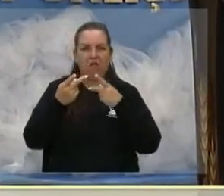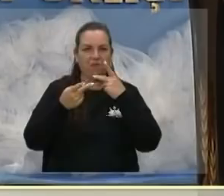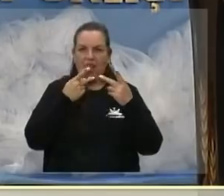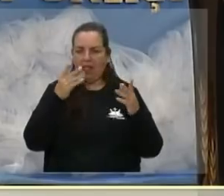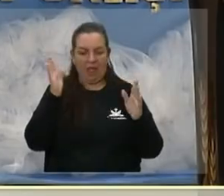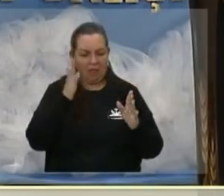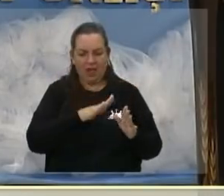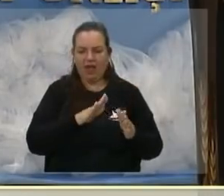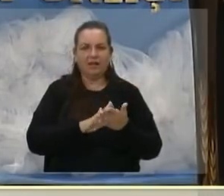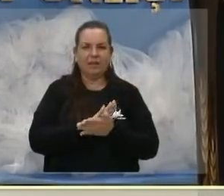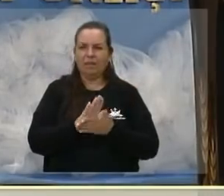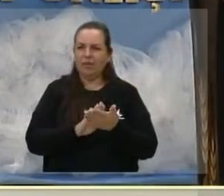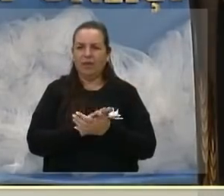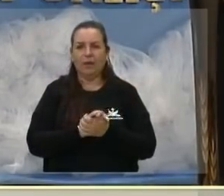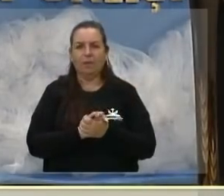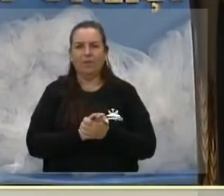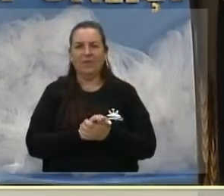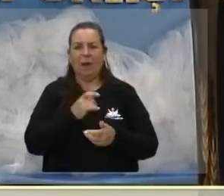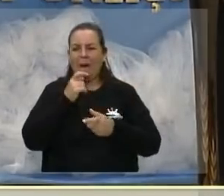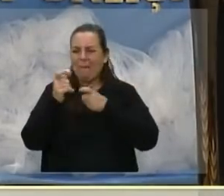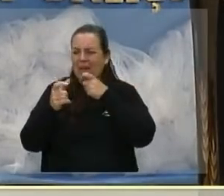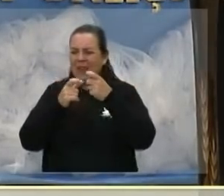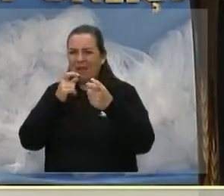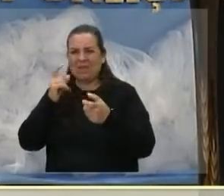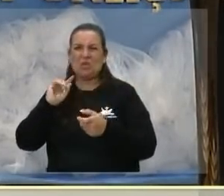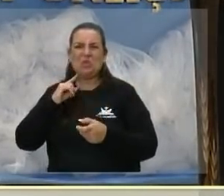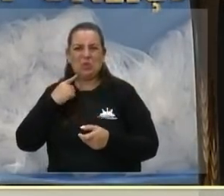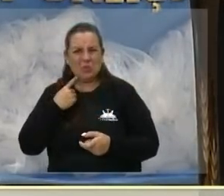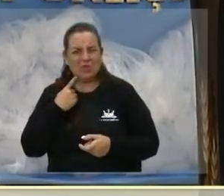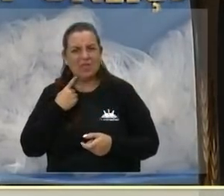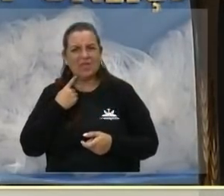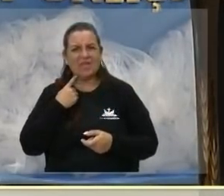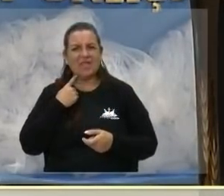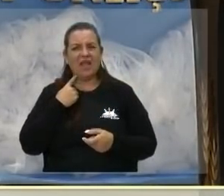porque veja como as palavras são sujas